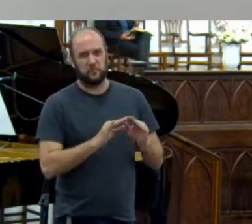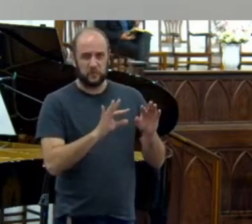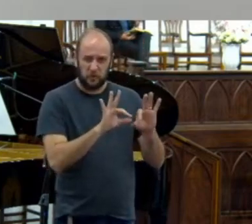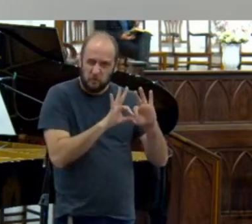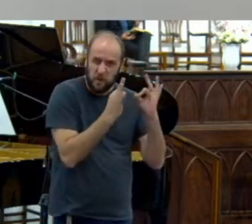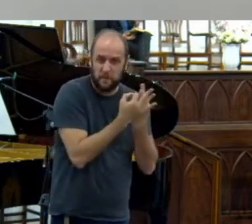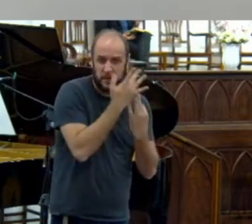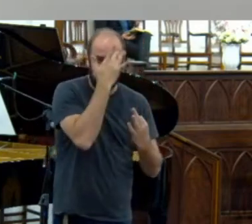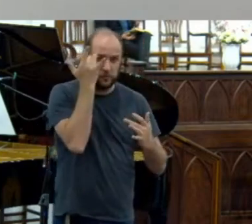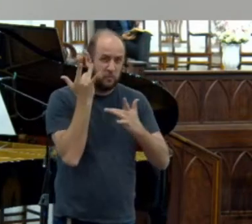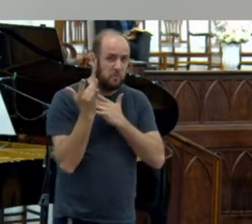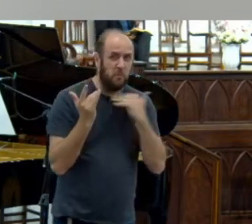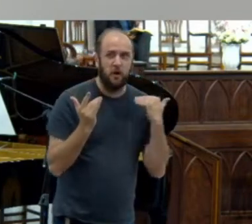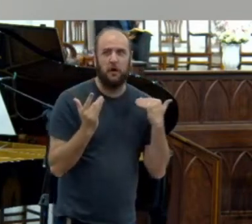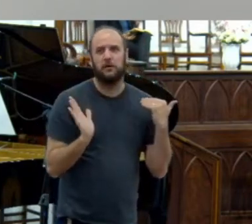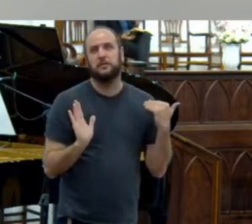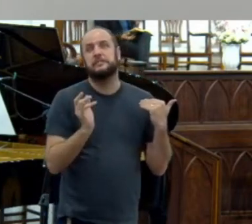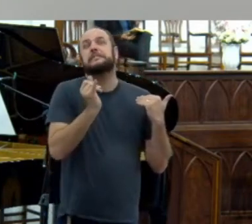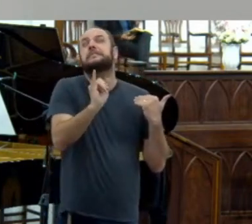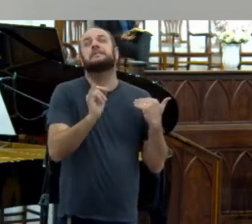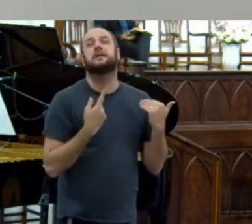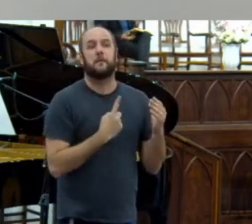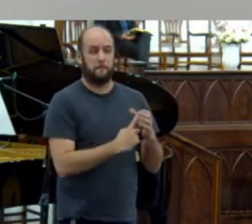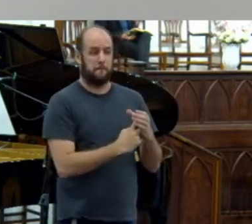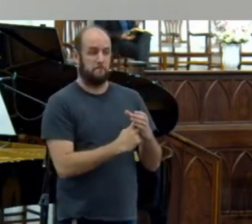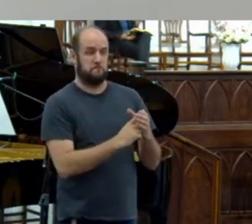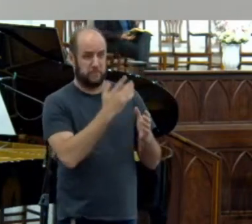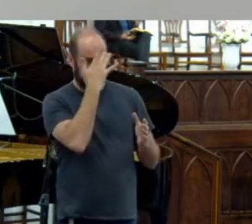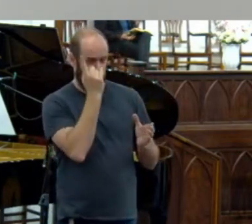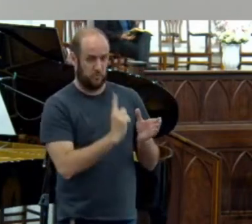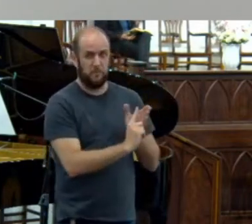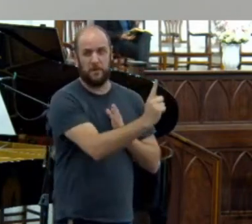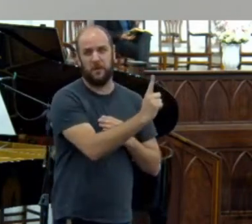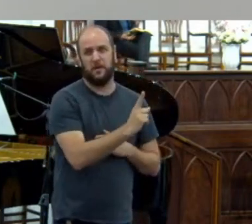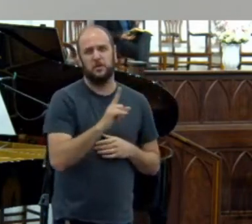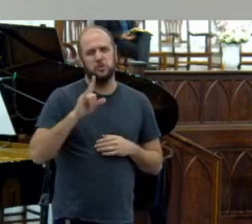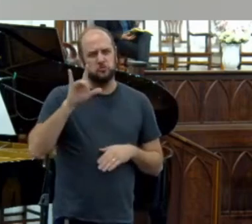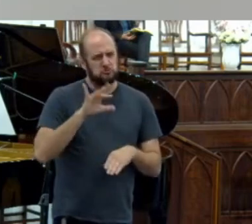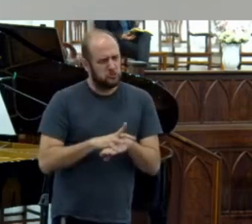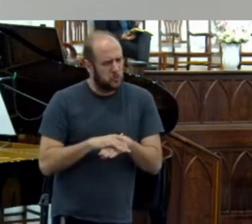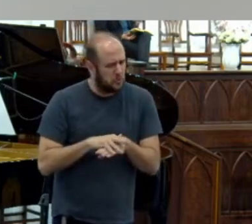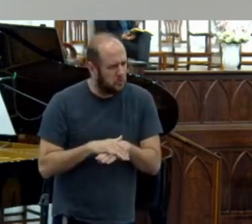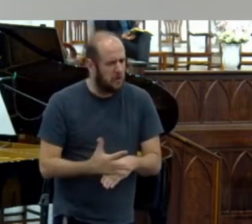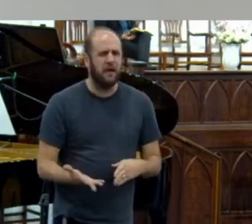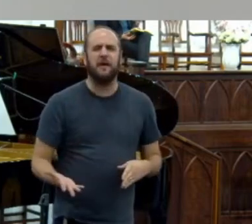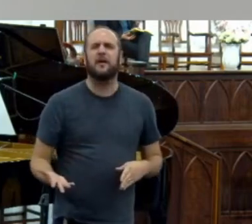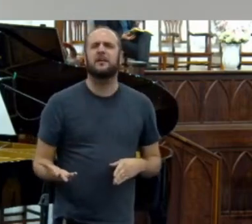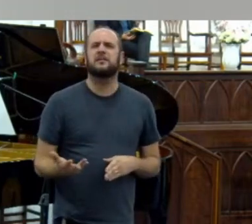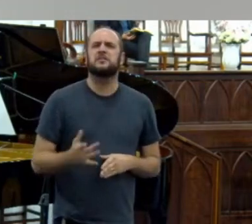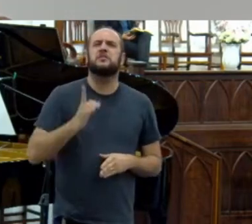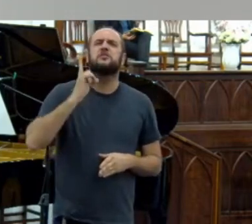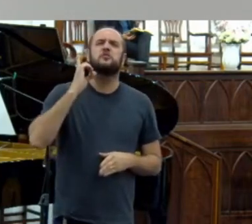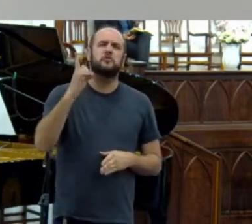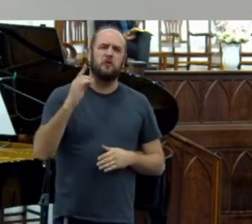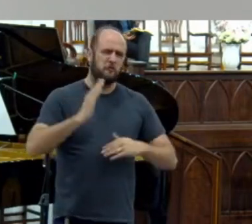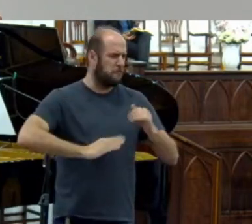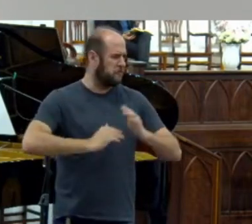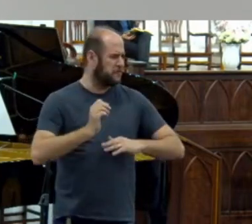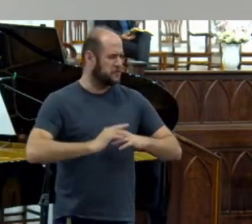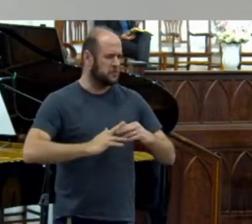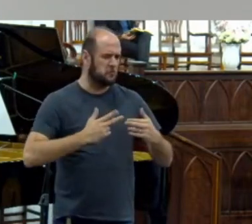família, soberanamente, quando Deus abate alguém com enfermidade, quando Deus faz uma série de